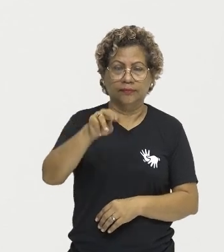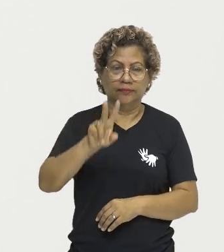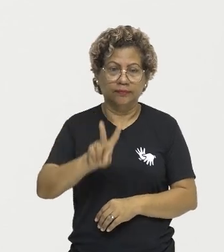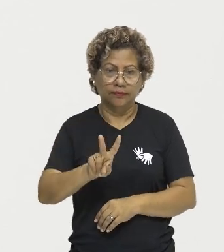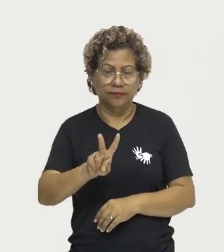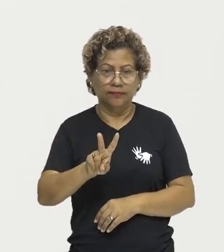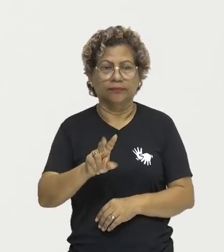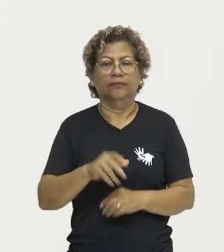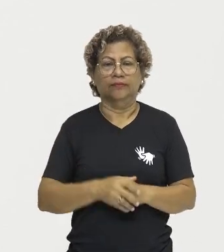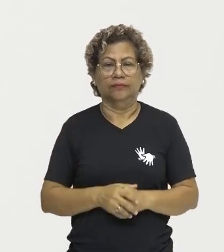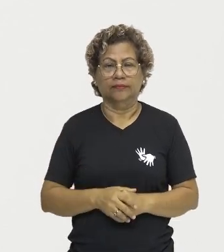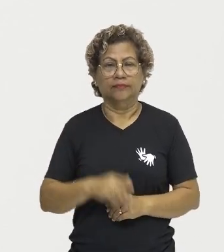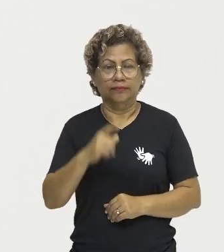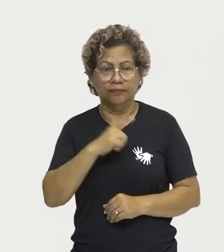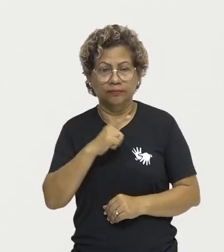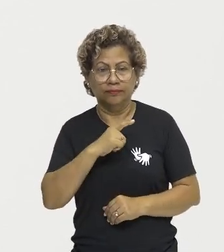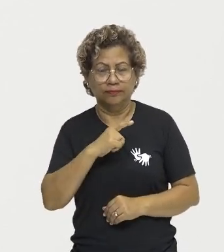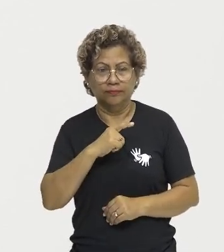1,2 equivale a